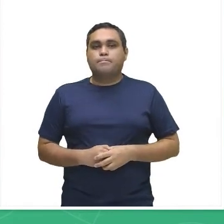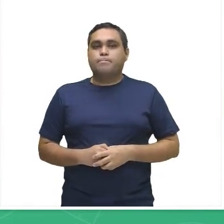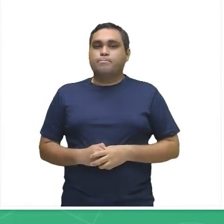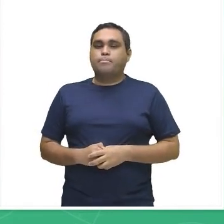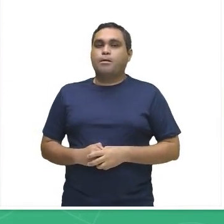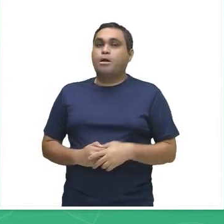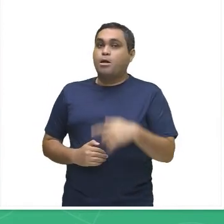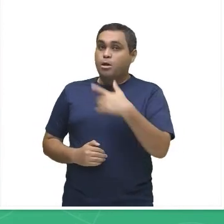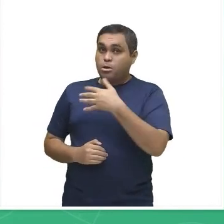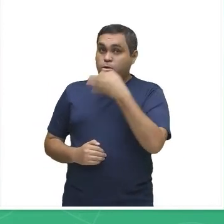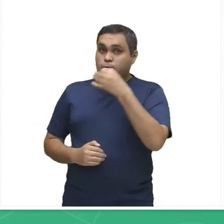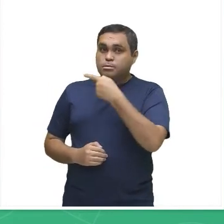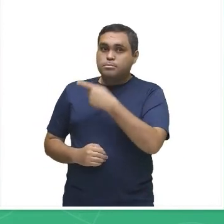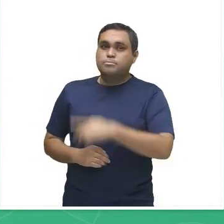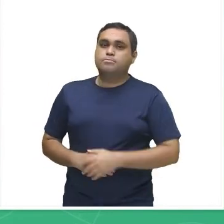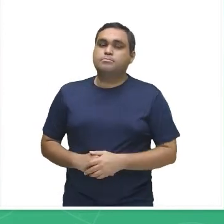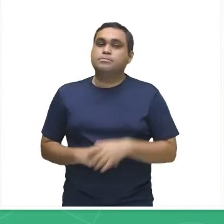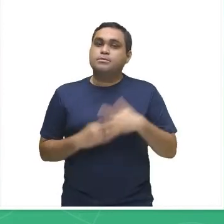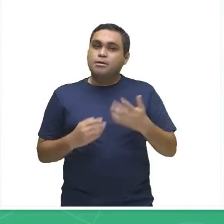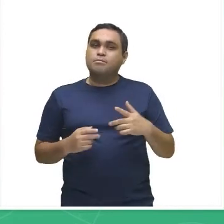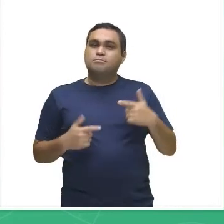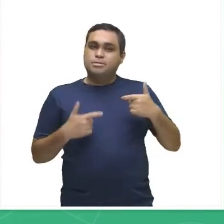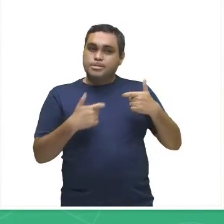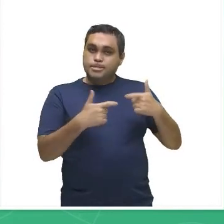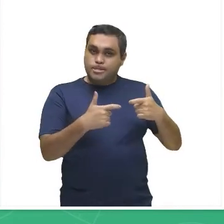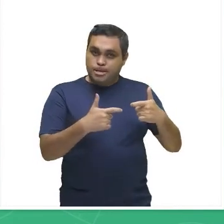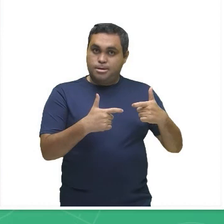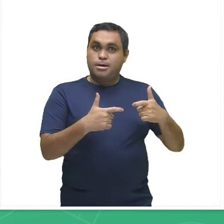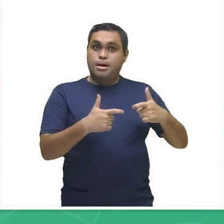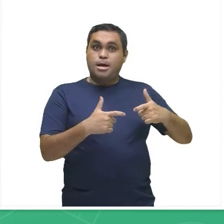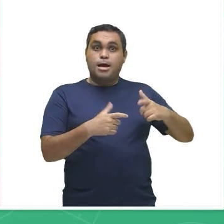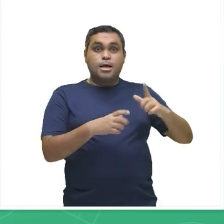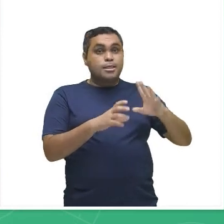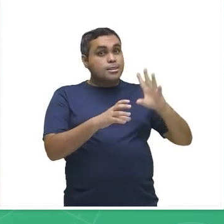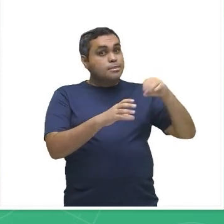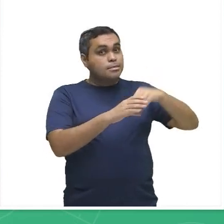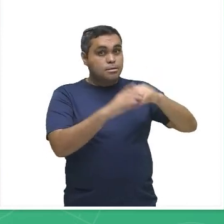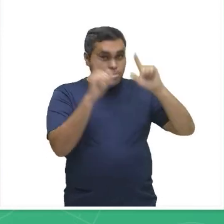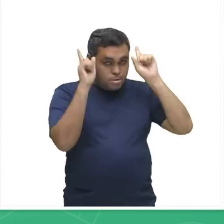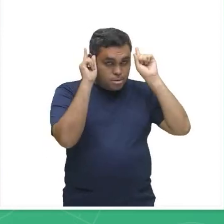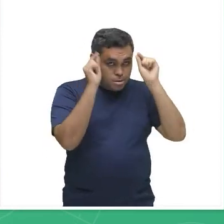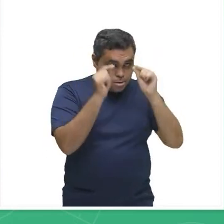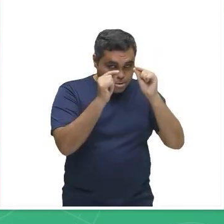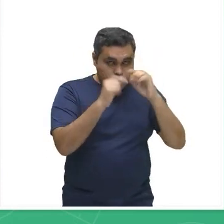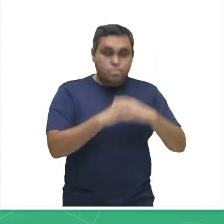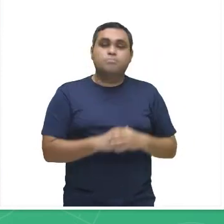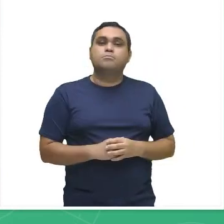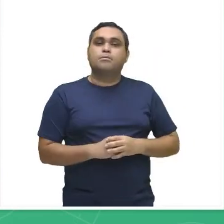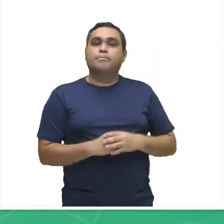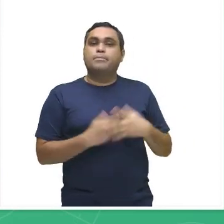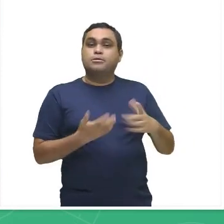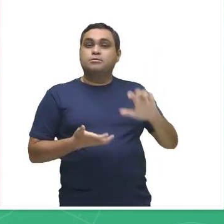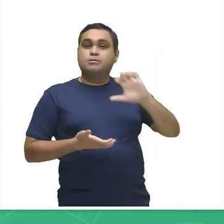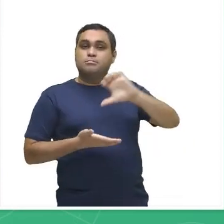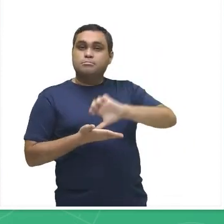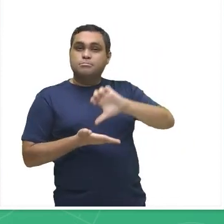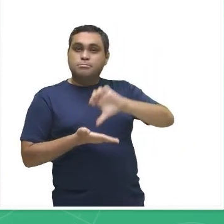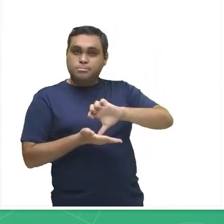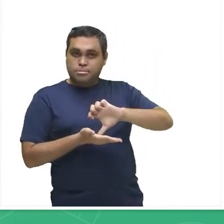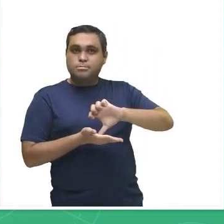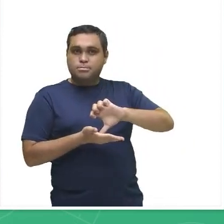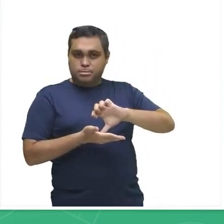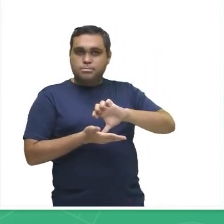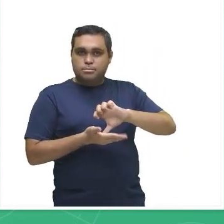nosso comentário que a Guerra do Peloponeso foi uma guerra interna entre as polis gregas em virtude do predomínio ateniense após o fim